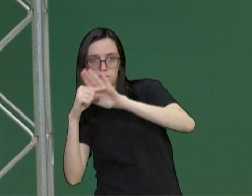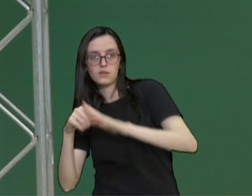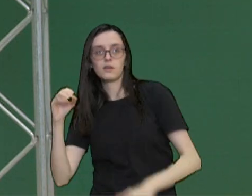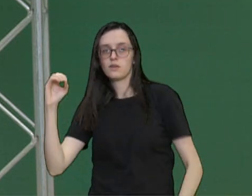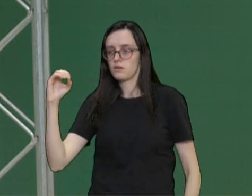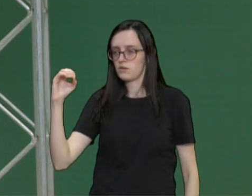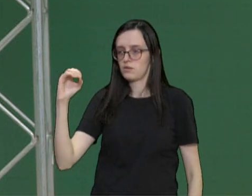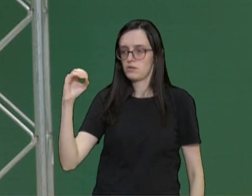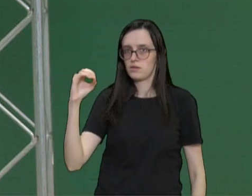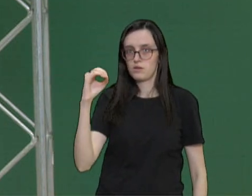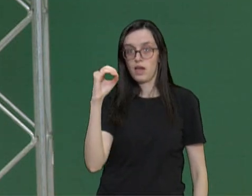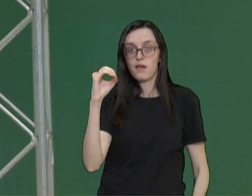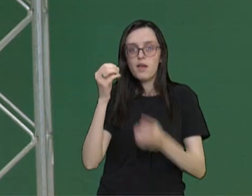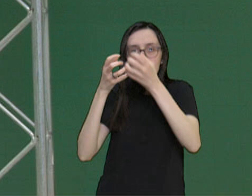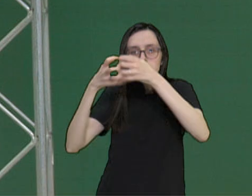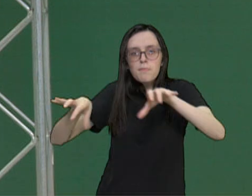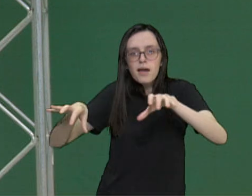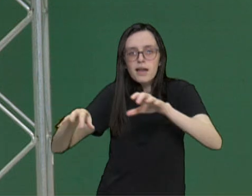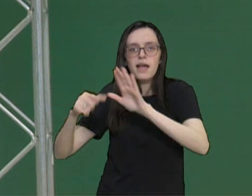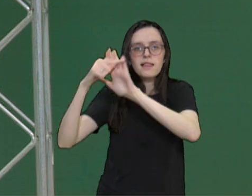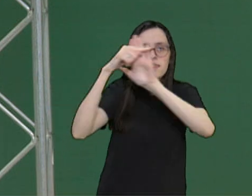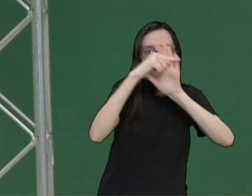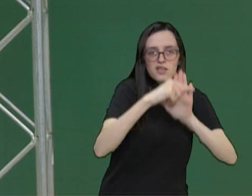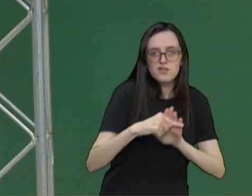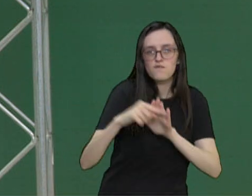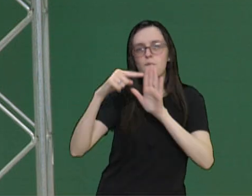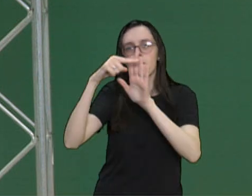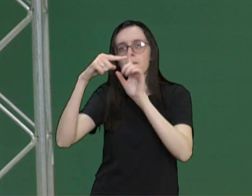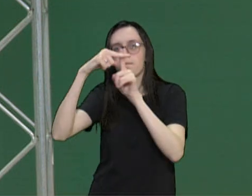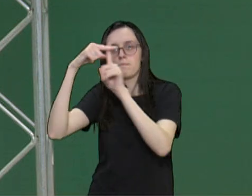lado contrário nós temos as cargas positivas.